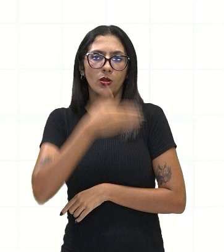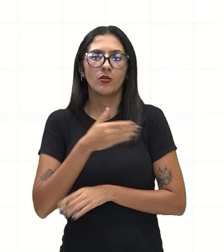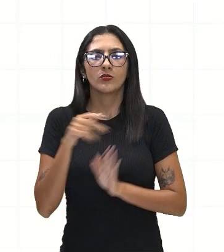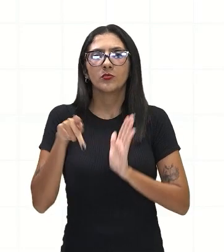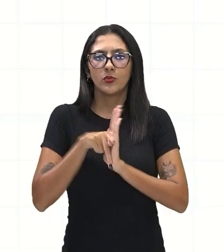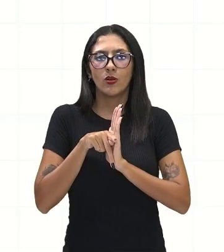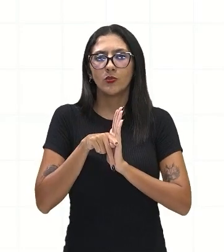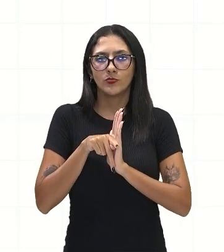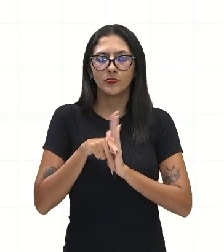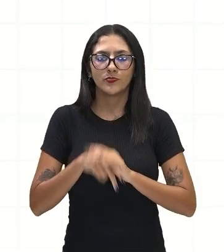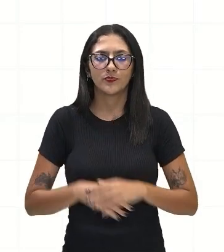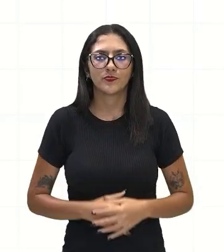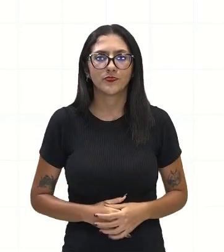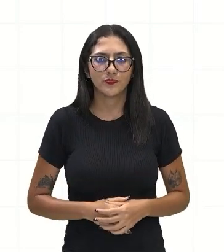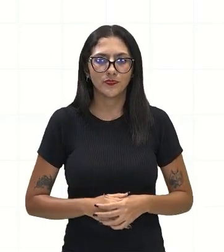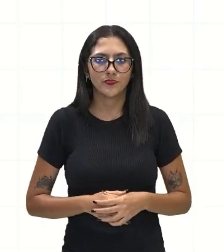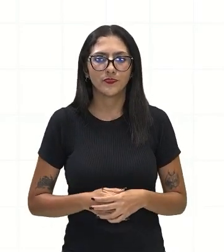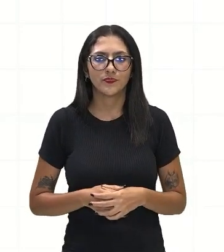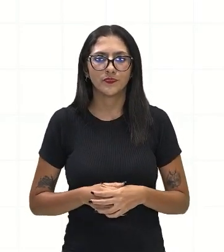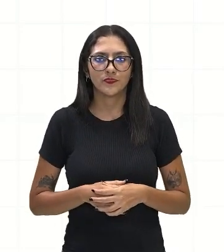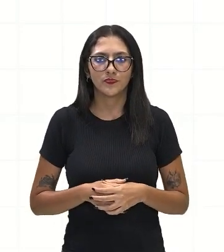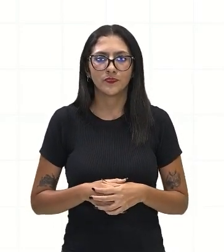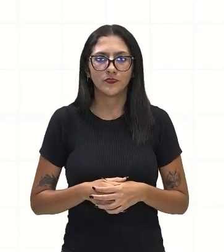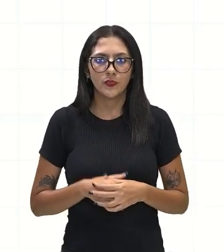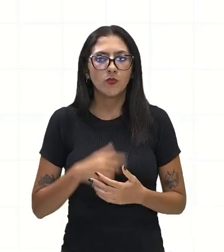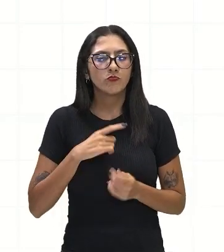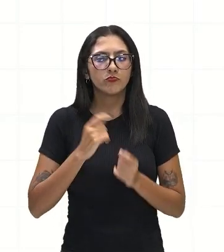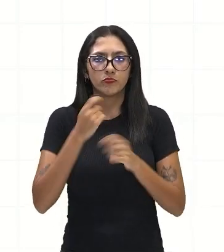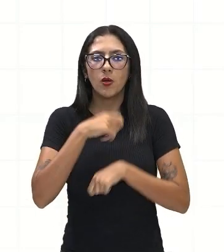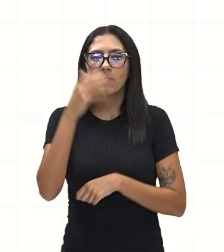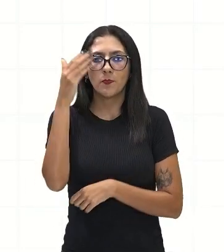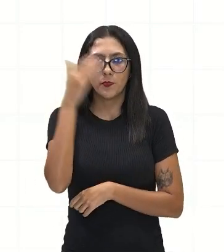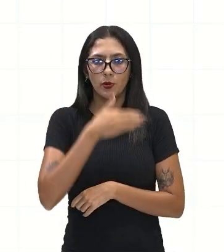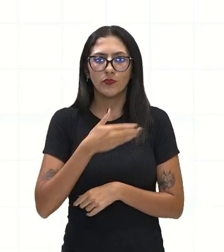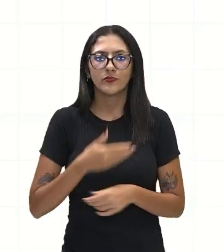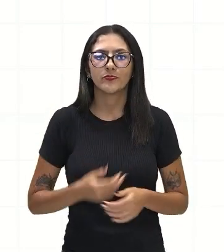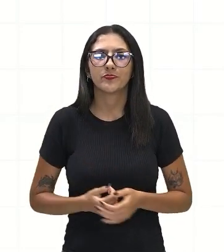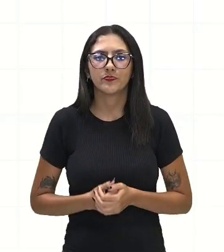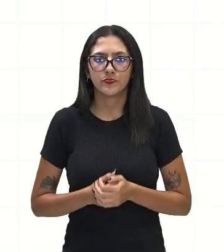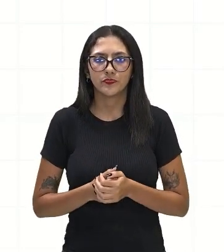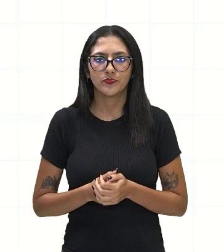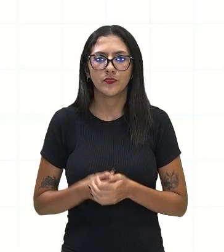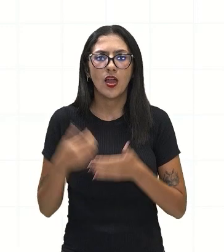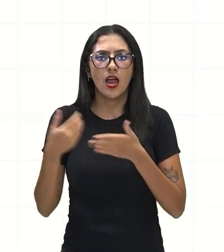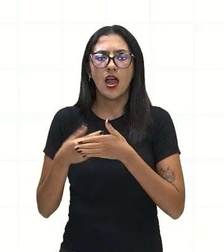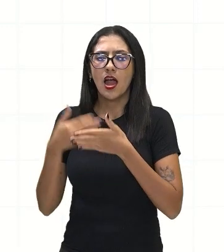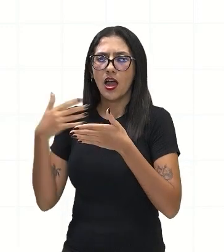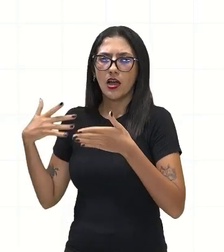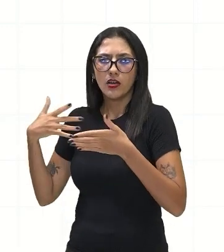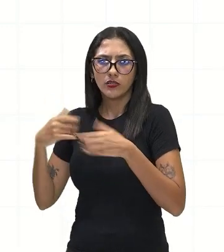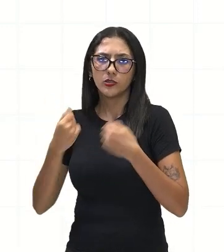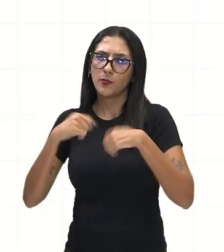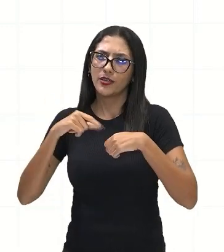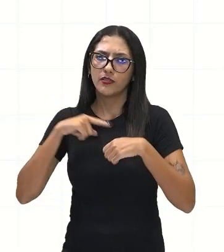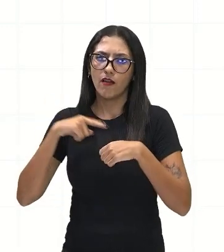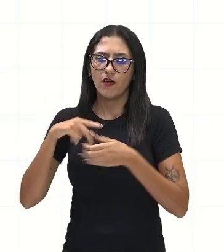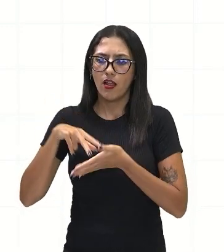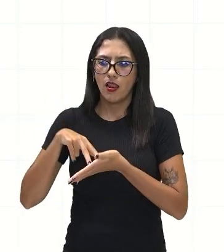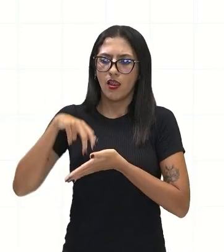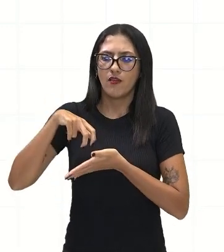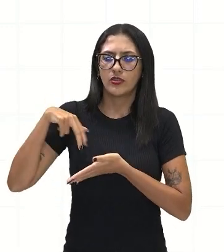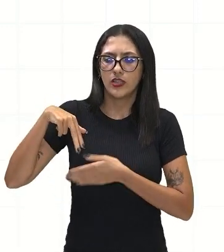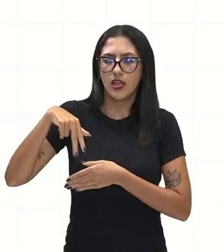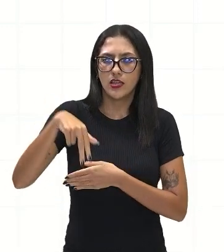com o que ele está enunciando aqui, é possível comprovar. Uma tarefa que antes exigia certa movimentação.